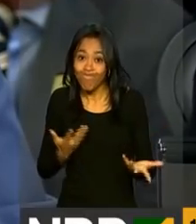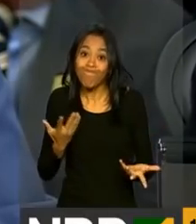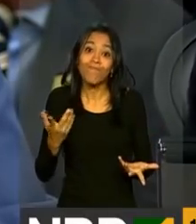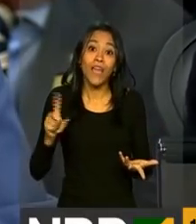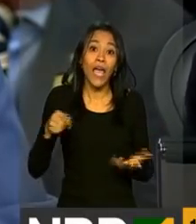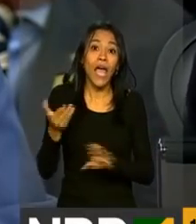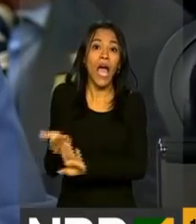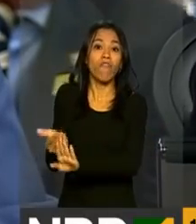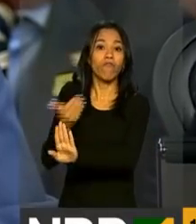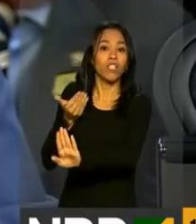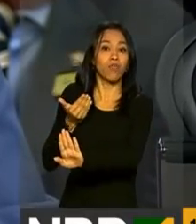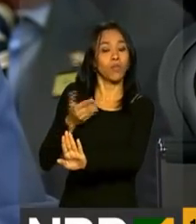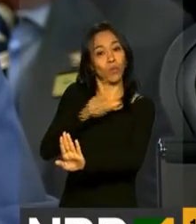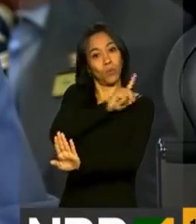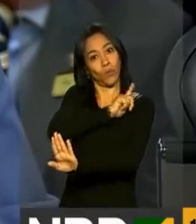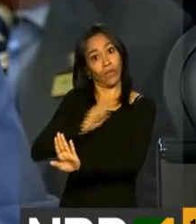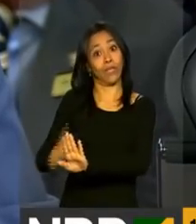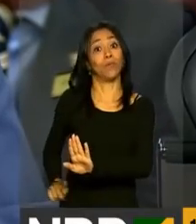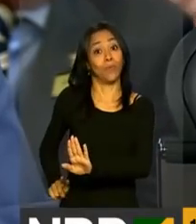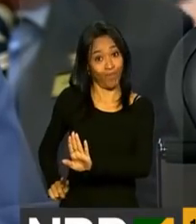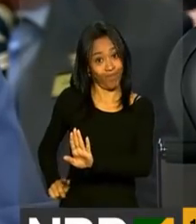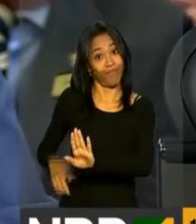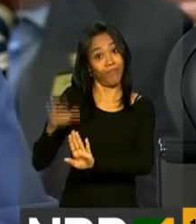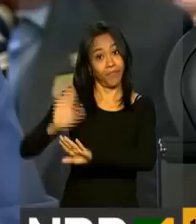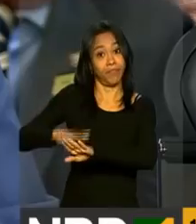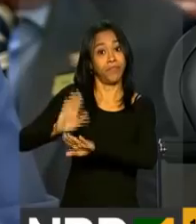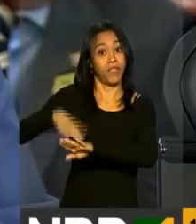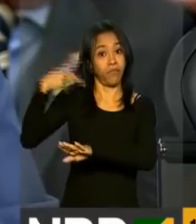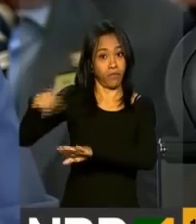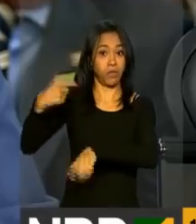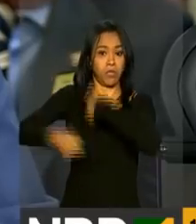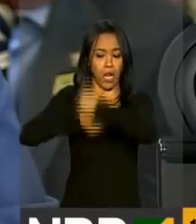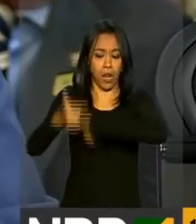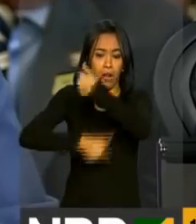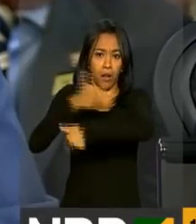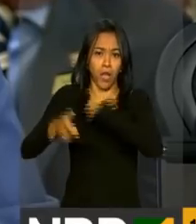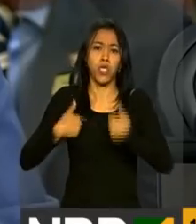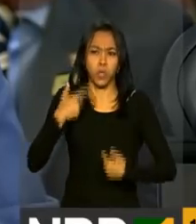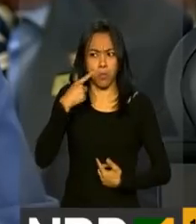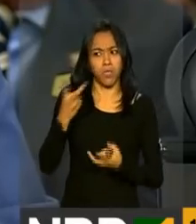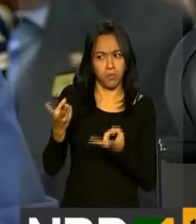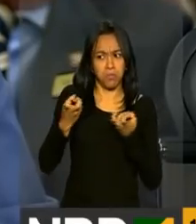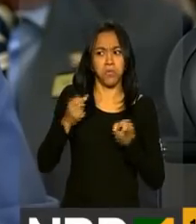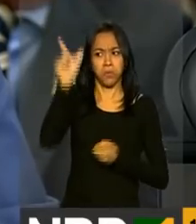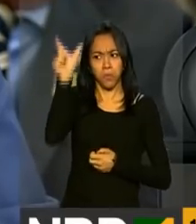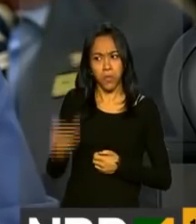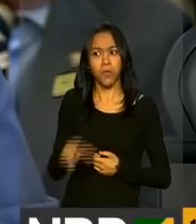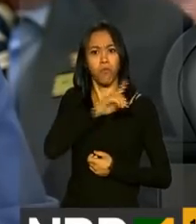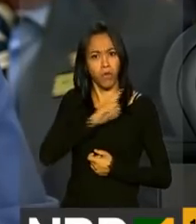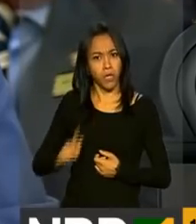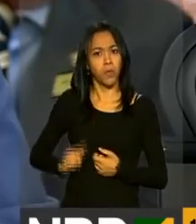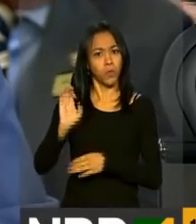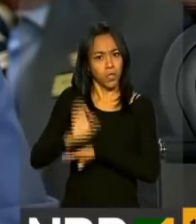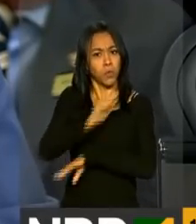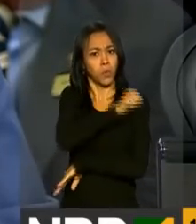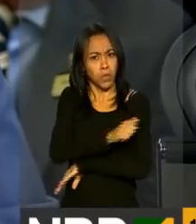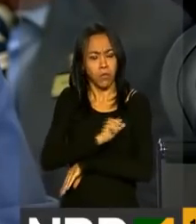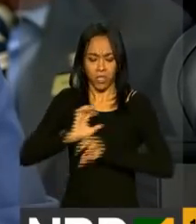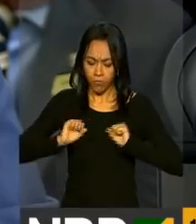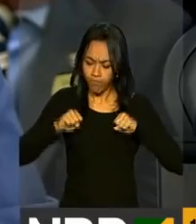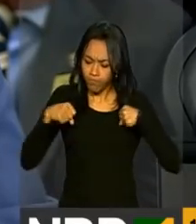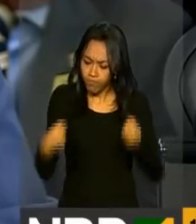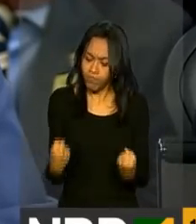afastamento do governador pezão que faz o seu trabalho com muito empenho eu sou testemunha desse fato com muito empenho com muita